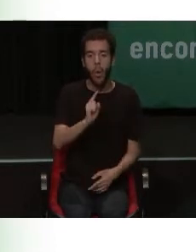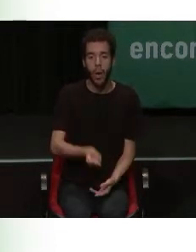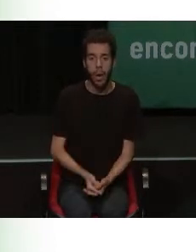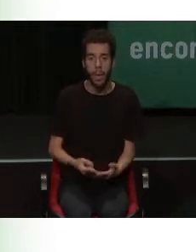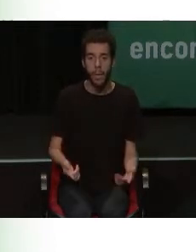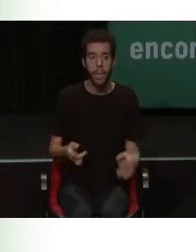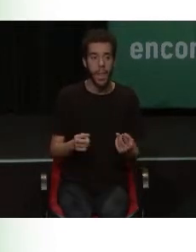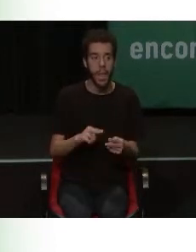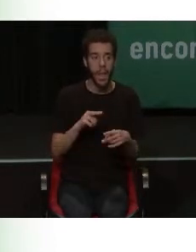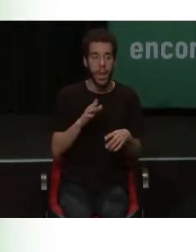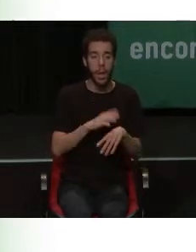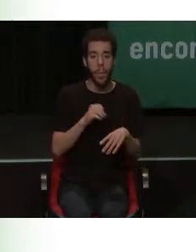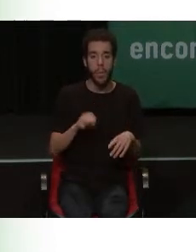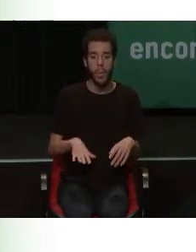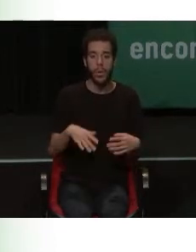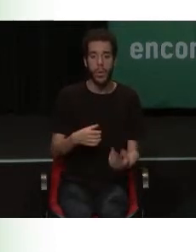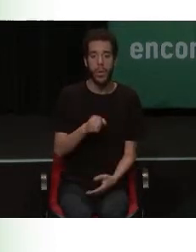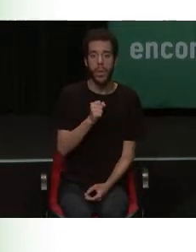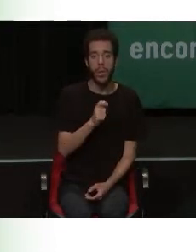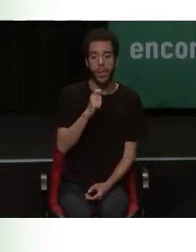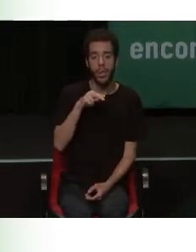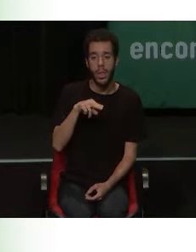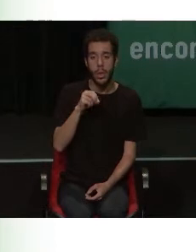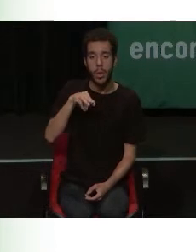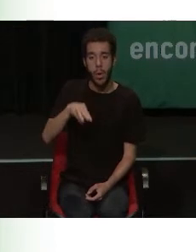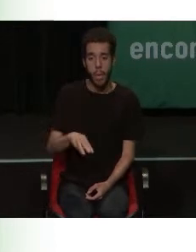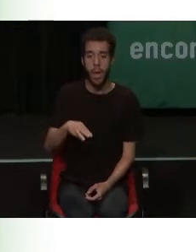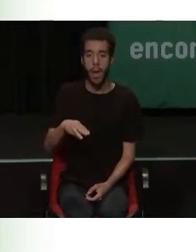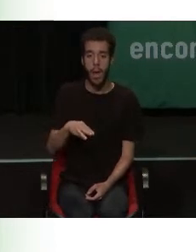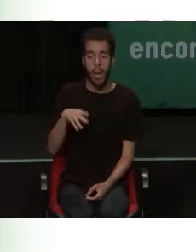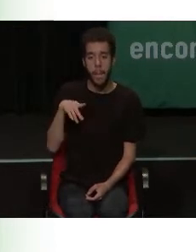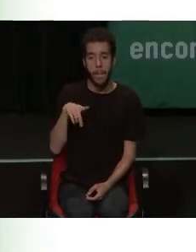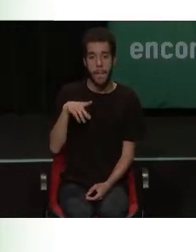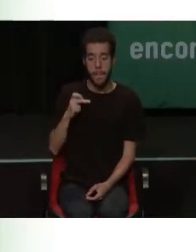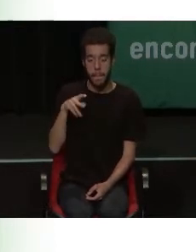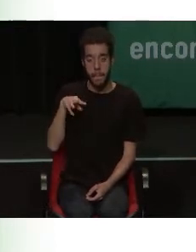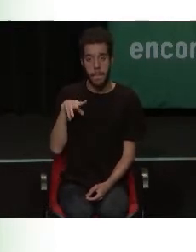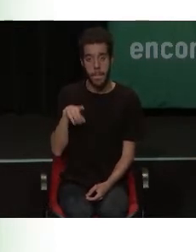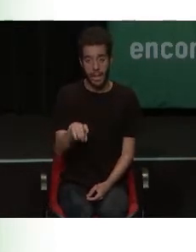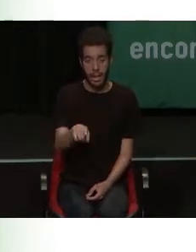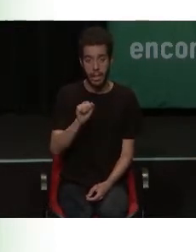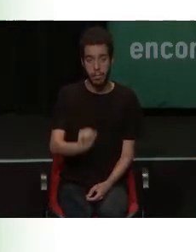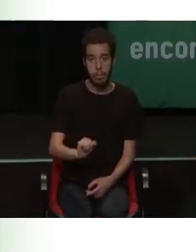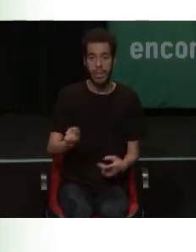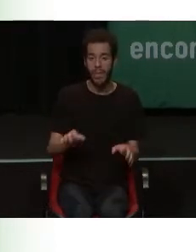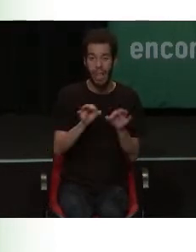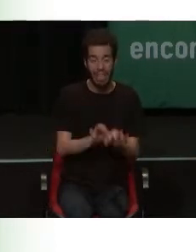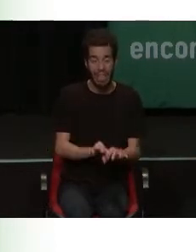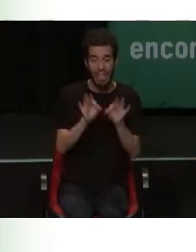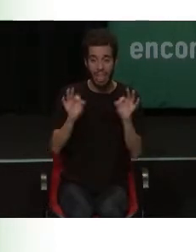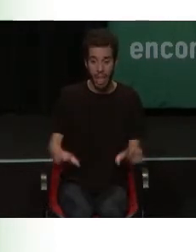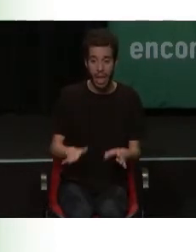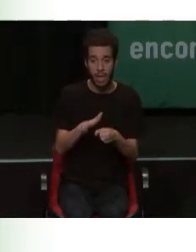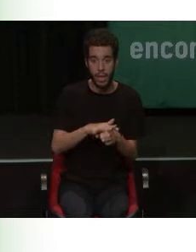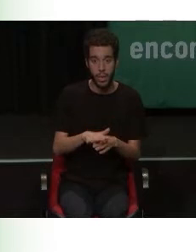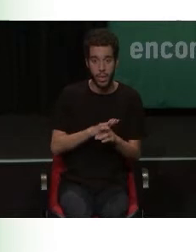Por genómica, o core genome ou o genoma bacteriano foi exatamente igual em 2